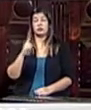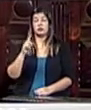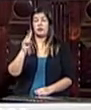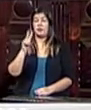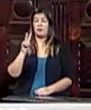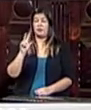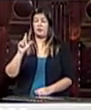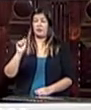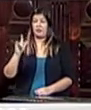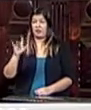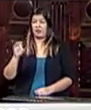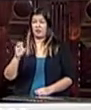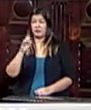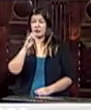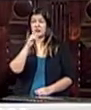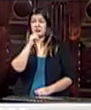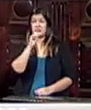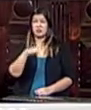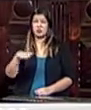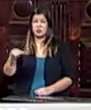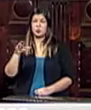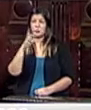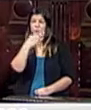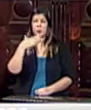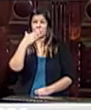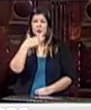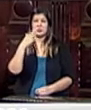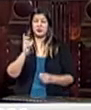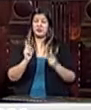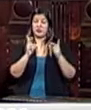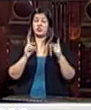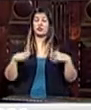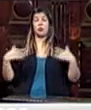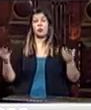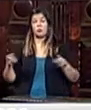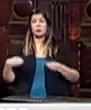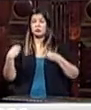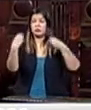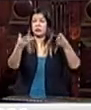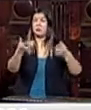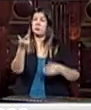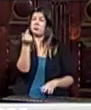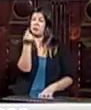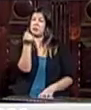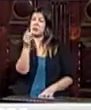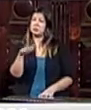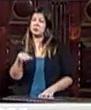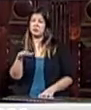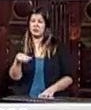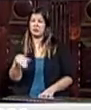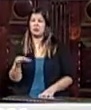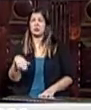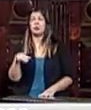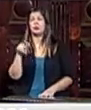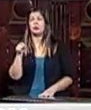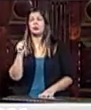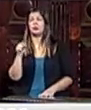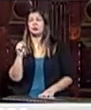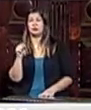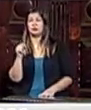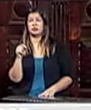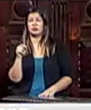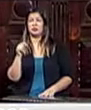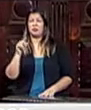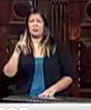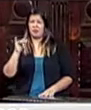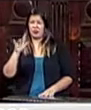Doce foi vendida ou doada por um preço menor do que a Vale